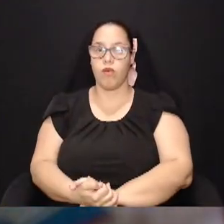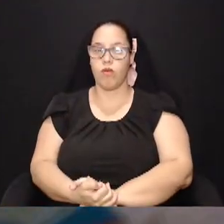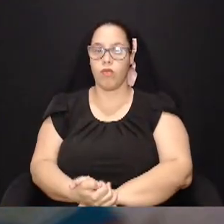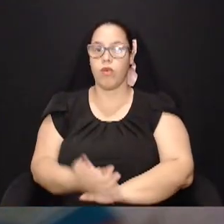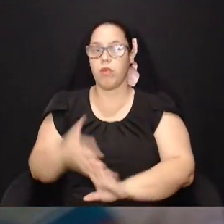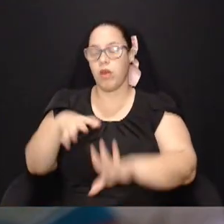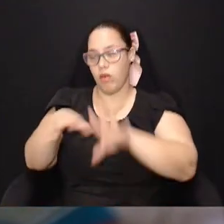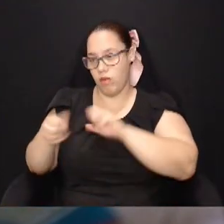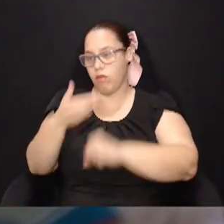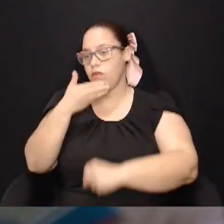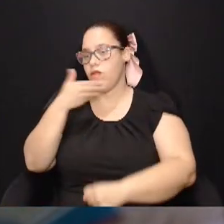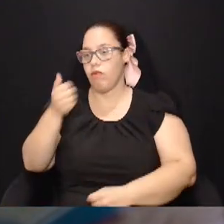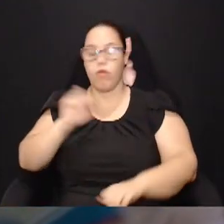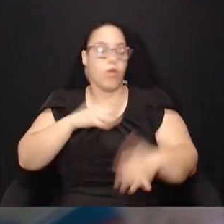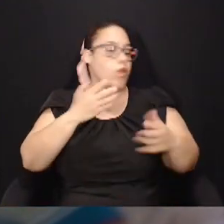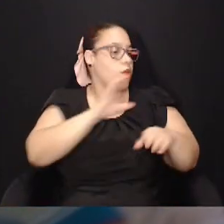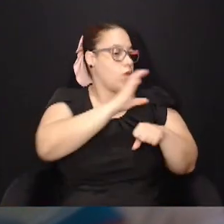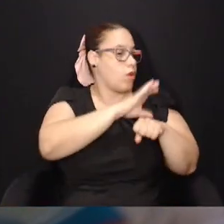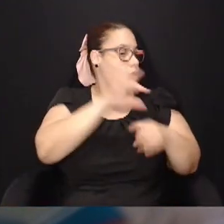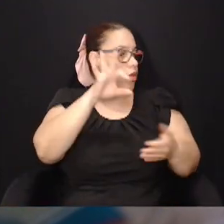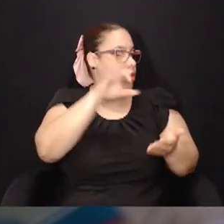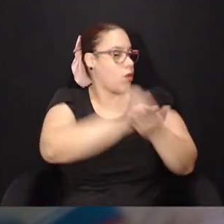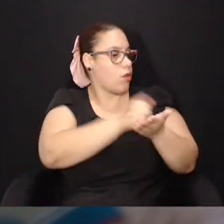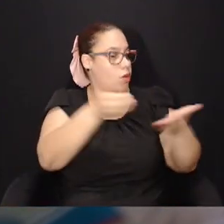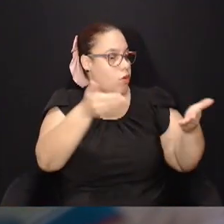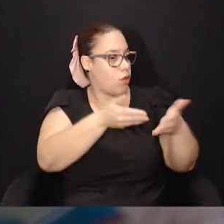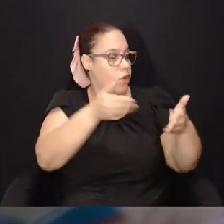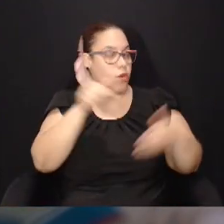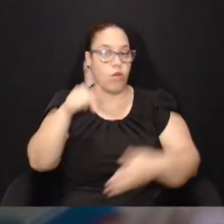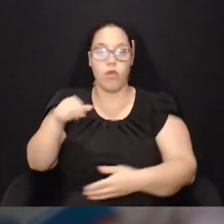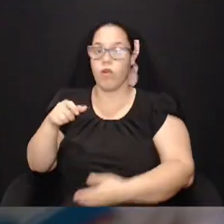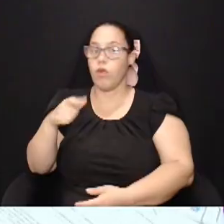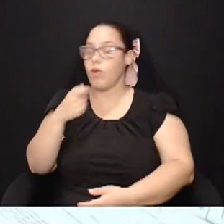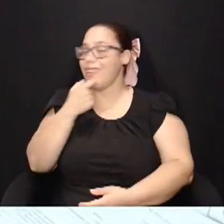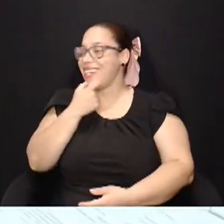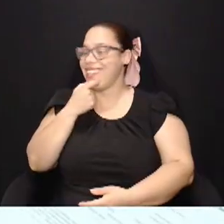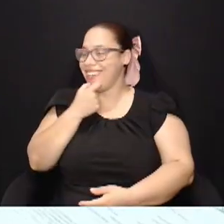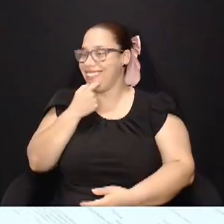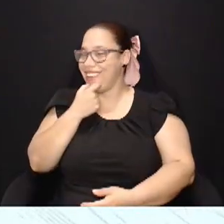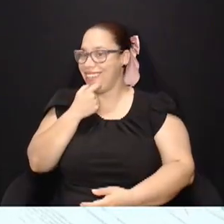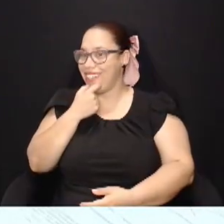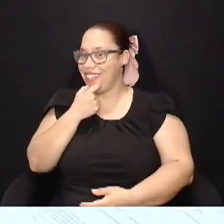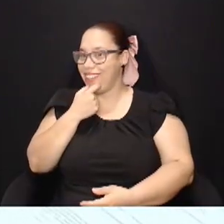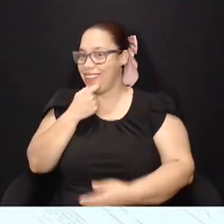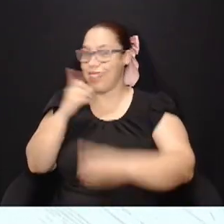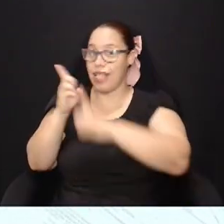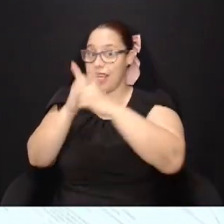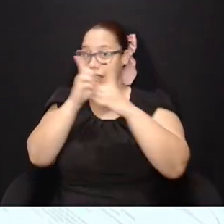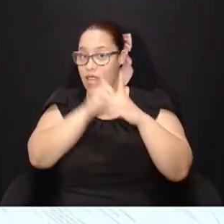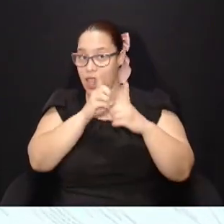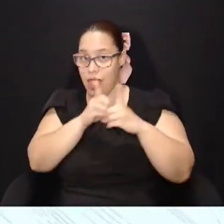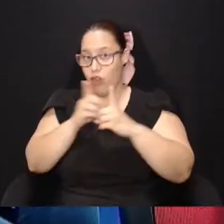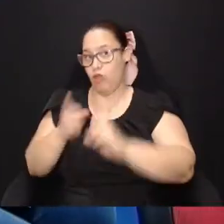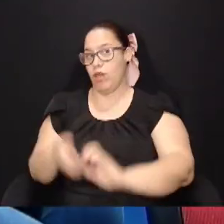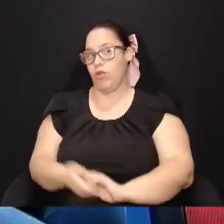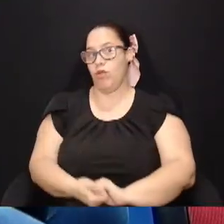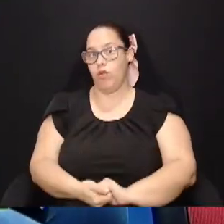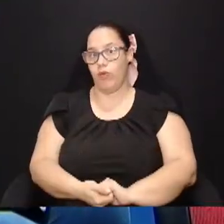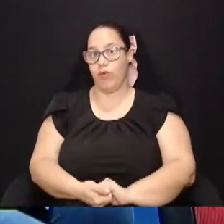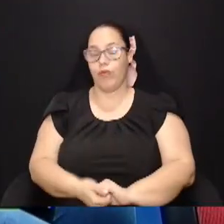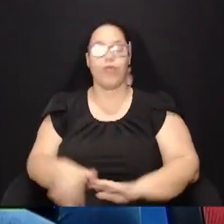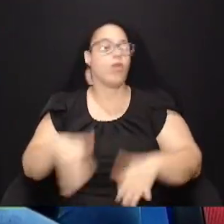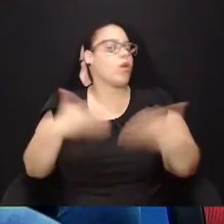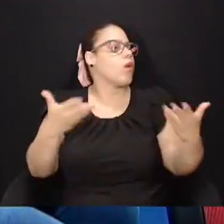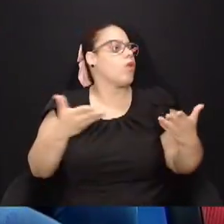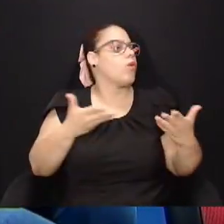qual foi o curso que você se inscreveu hoje aqui? Inglês para atendimento comercial. E no caso, como você considera que é a importância,